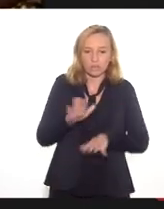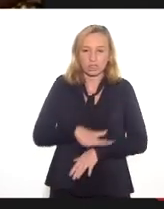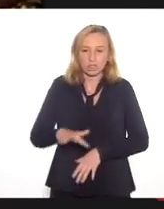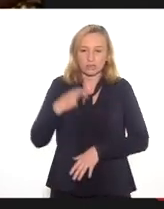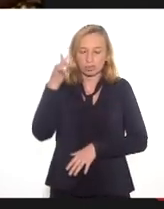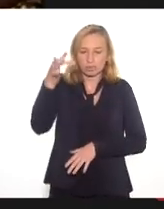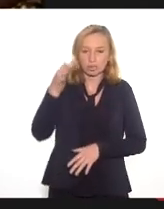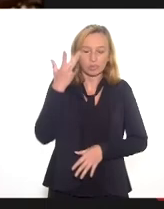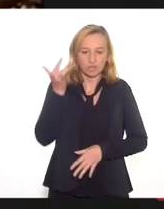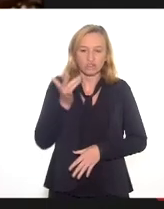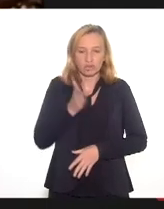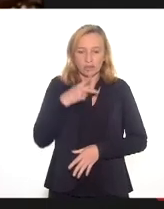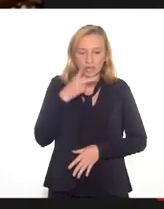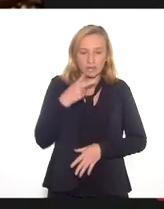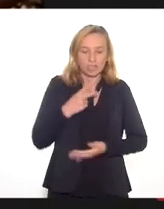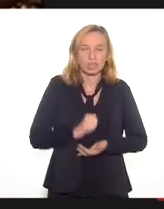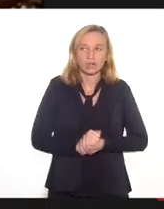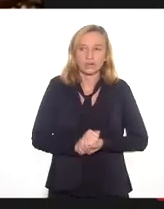Amanhã que eu já disse